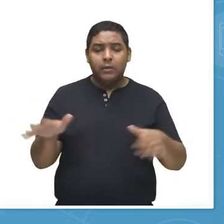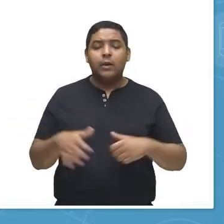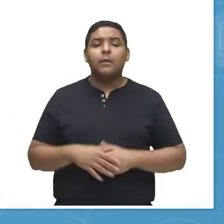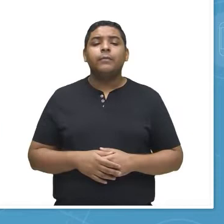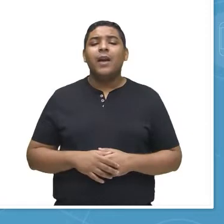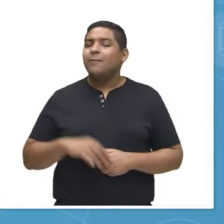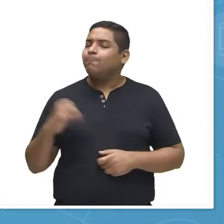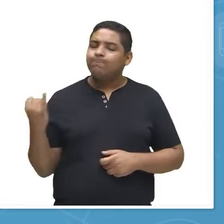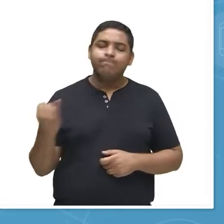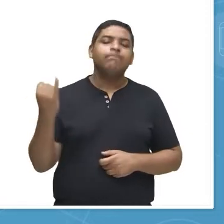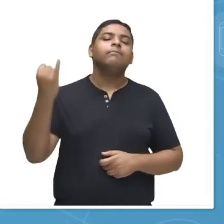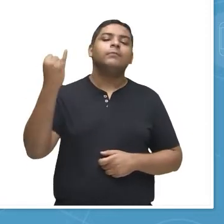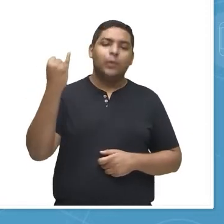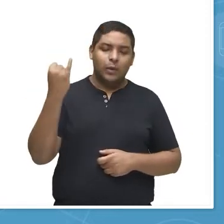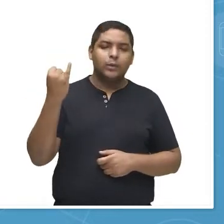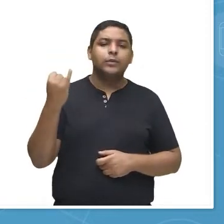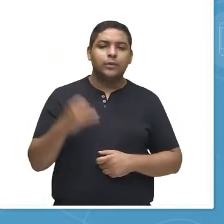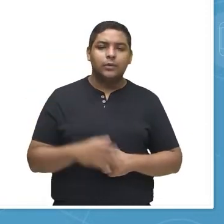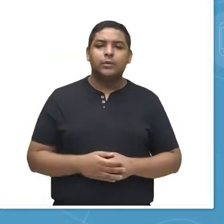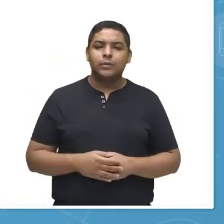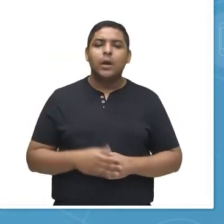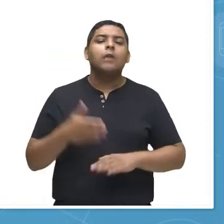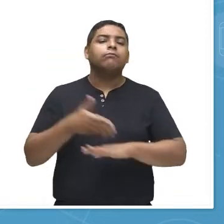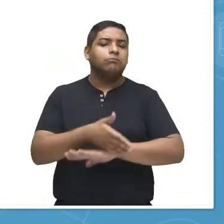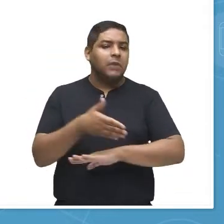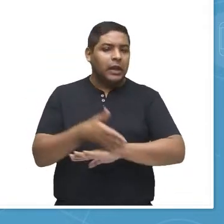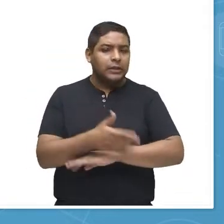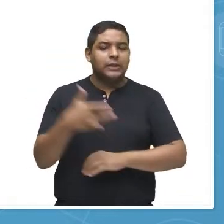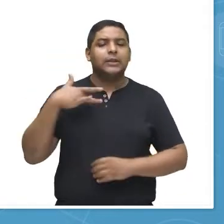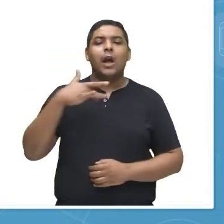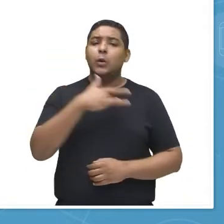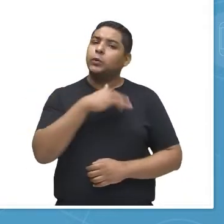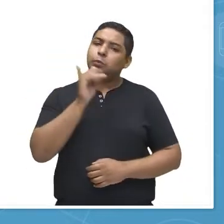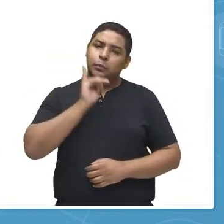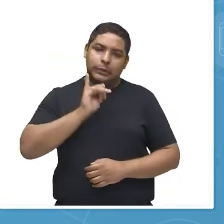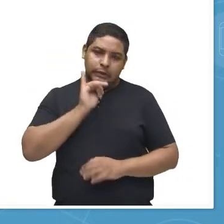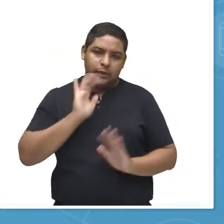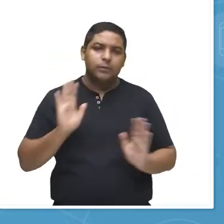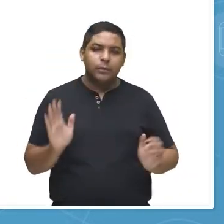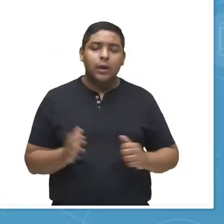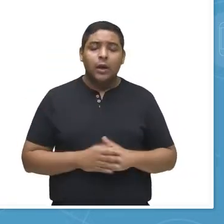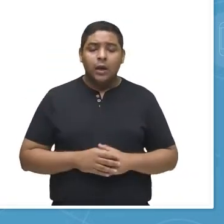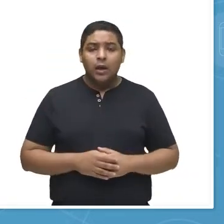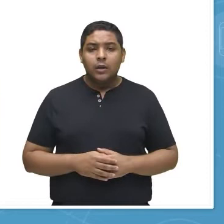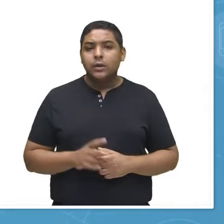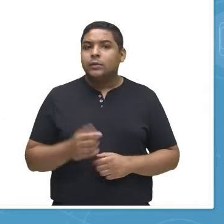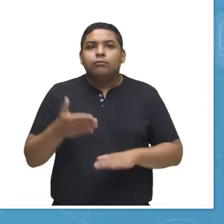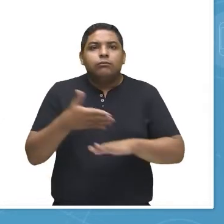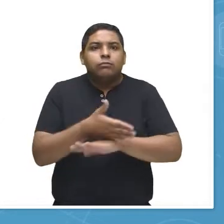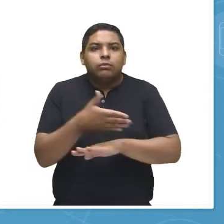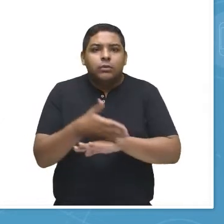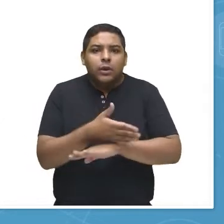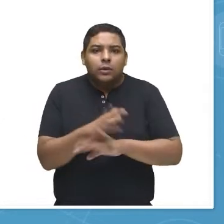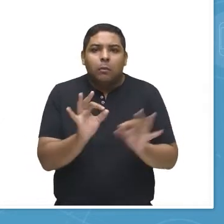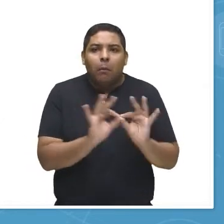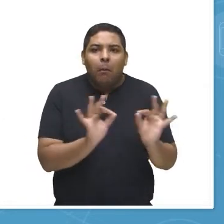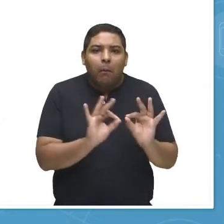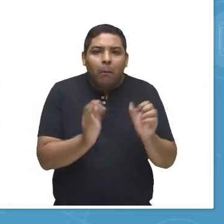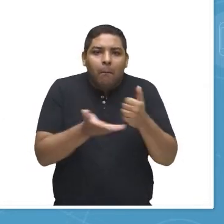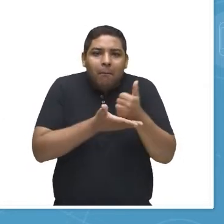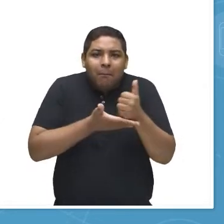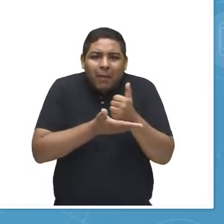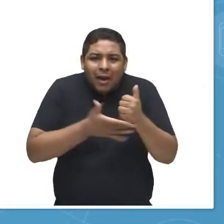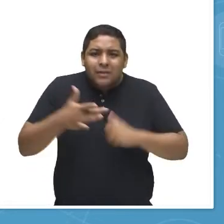quão importante é o acesso à saúde. Se você não tem acesso à saúde básica, à